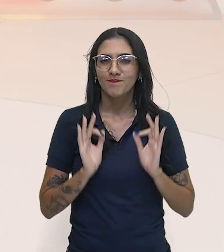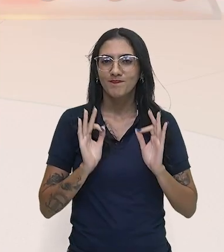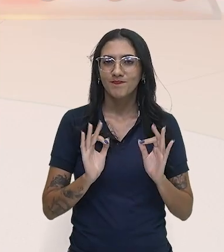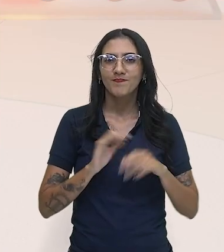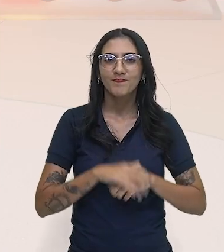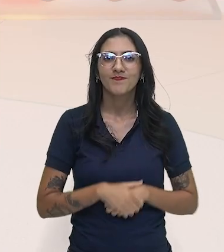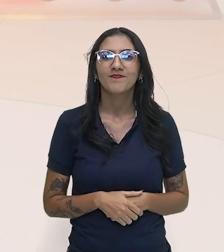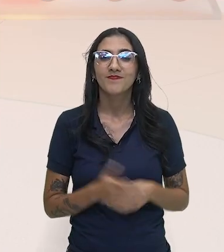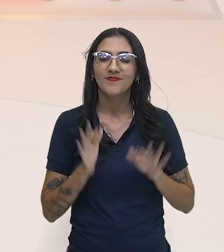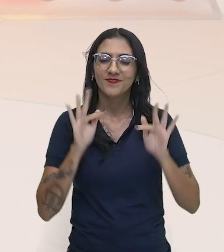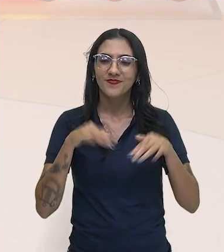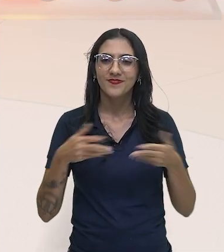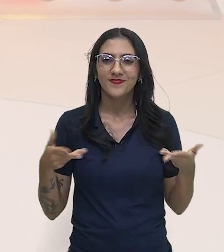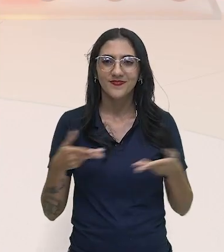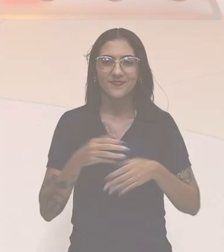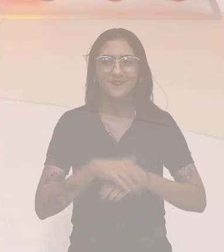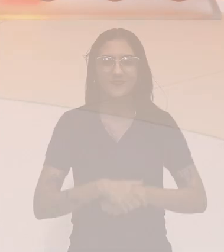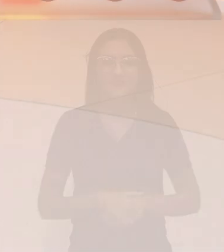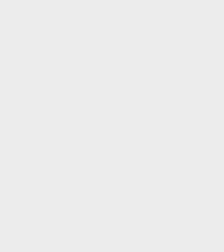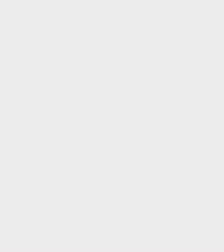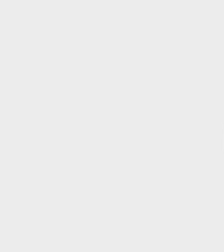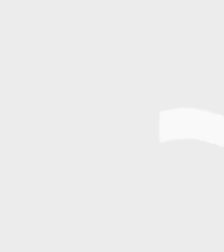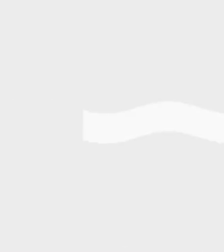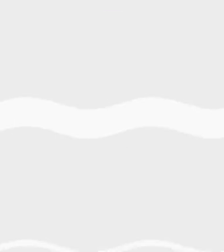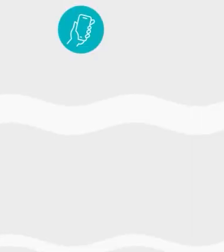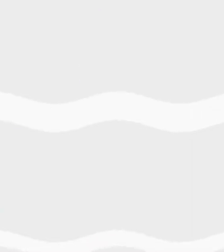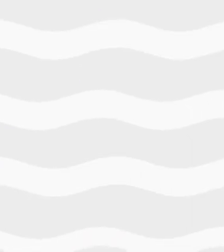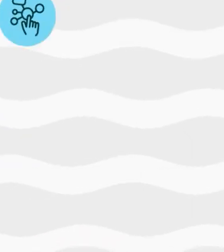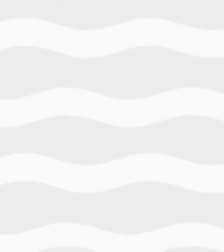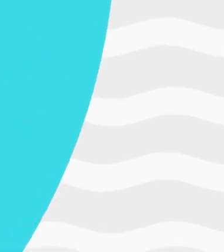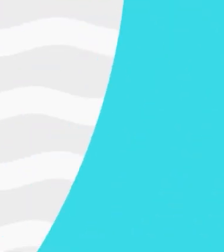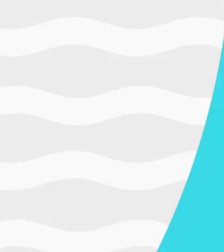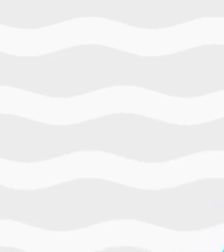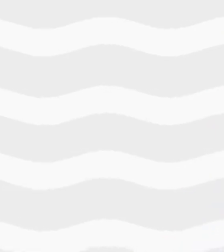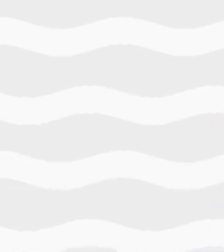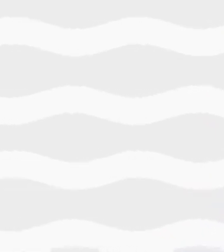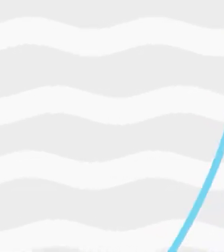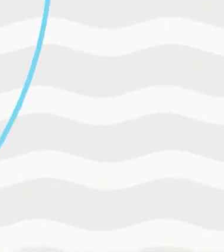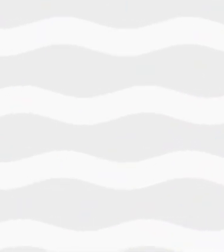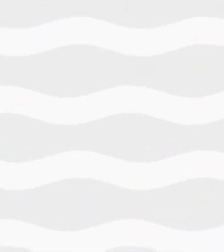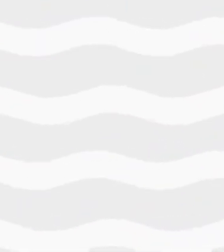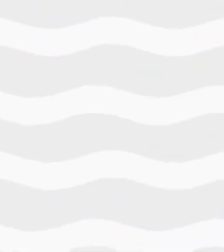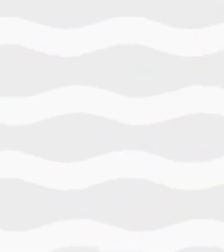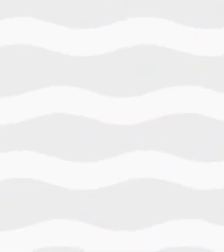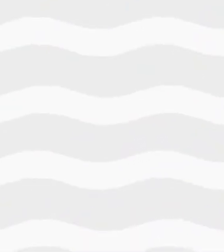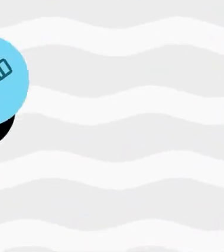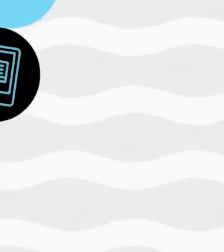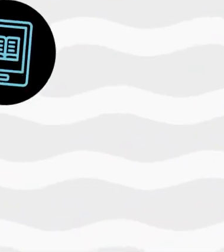pessoal? Até a próxima aula.